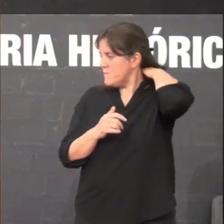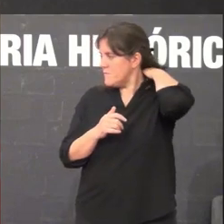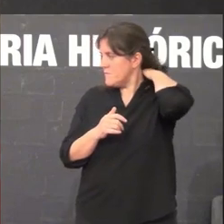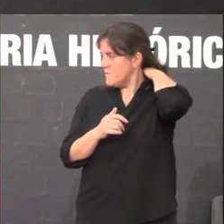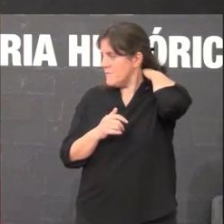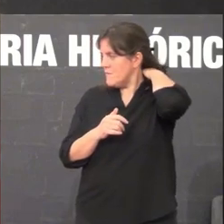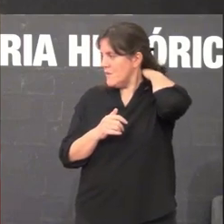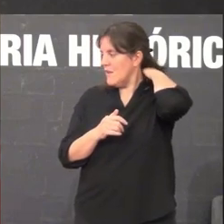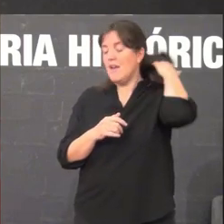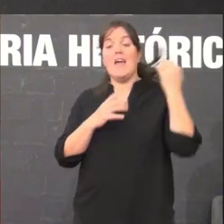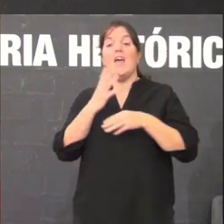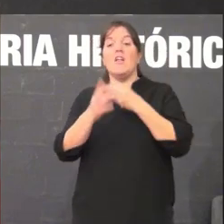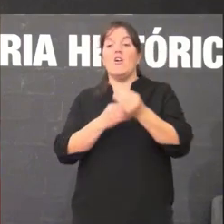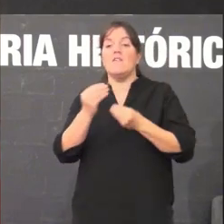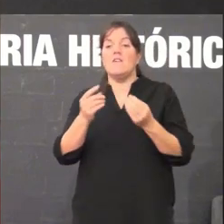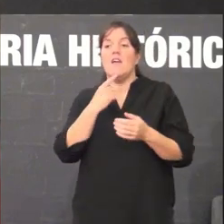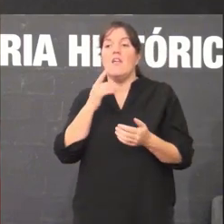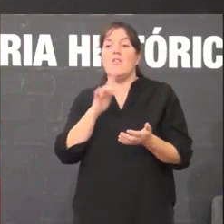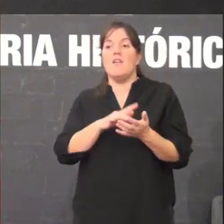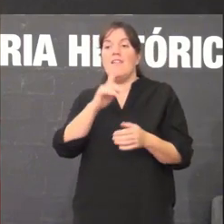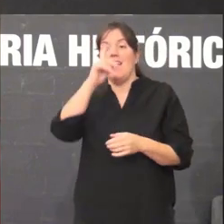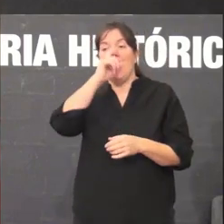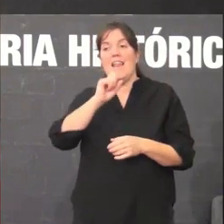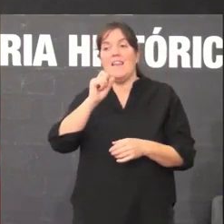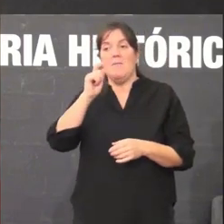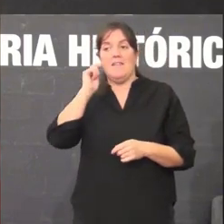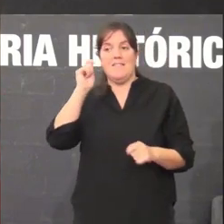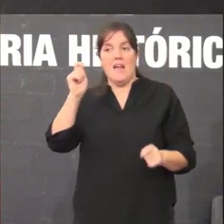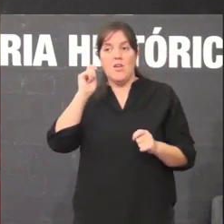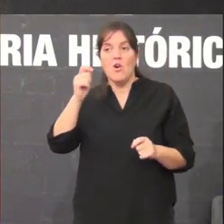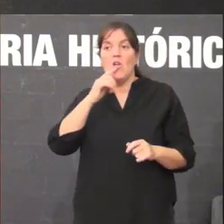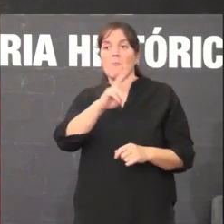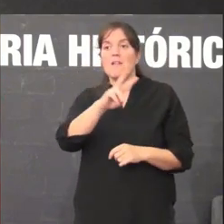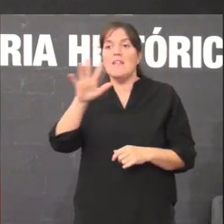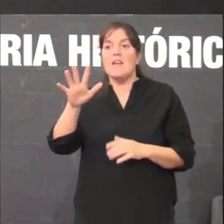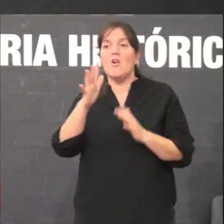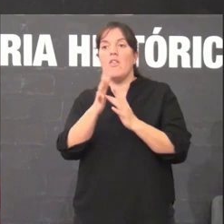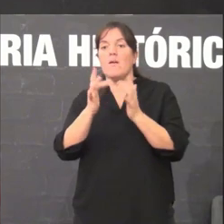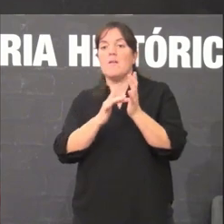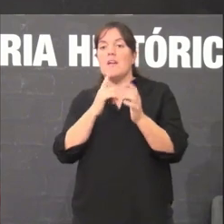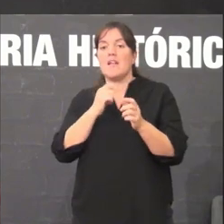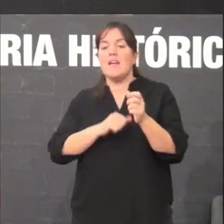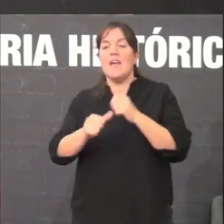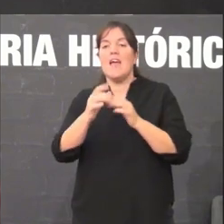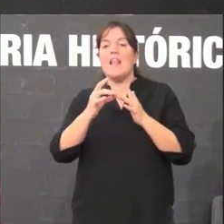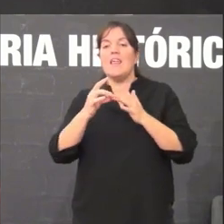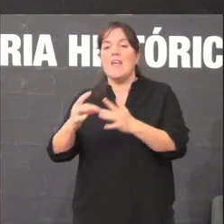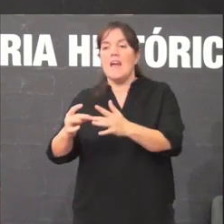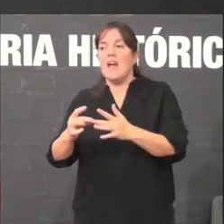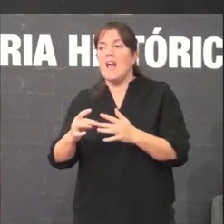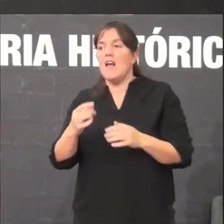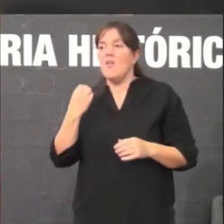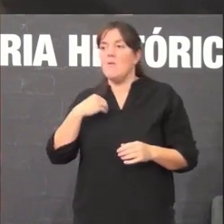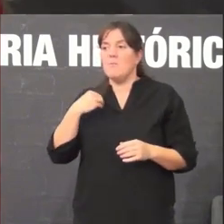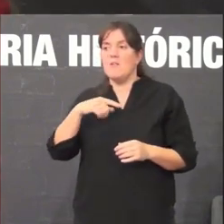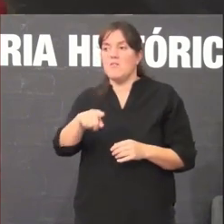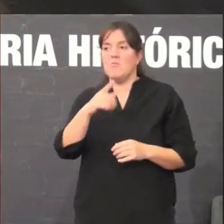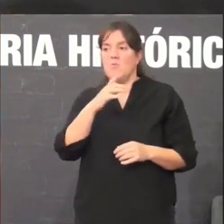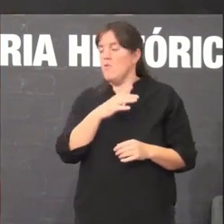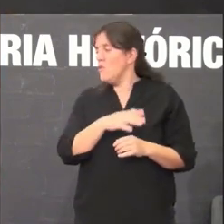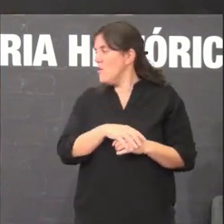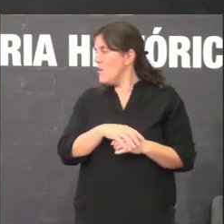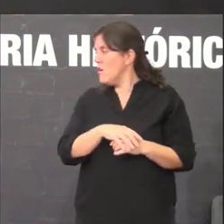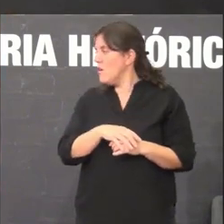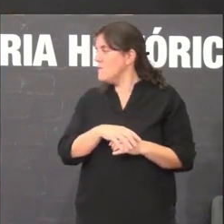do 30º aniversário de 25 de Abril, celebradas pelo governo de direita liderado por Durão Barroso, um ex-maoísta que depois foi para a